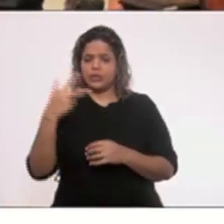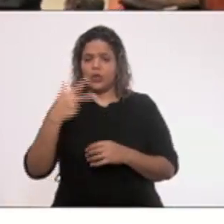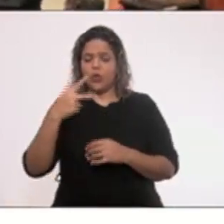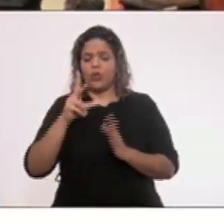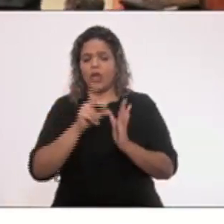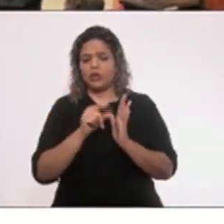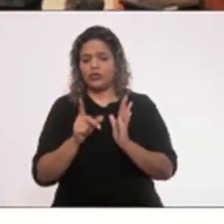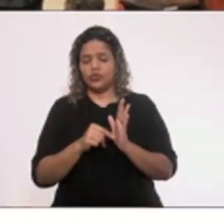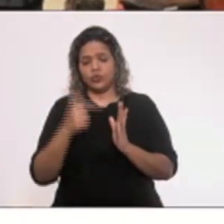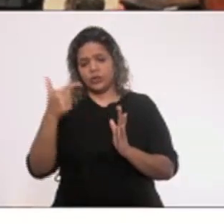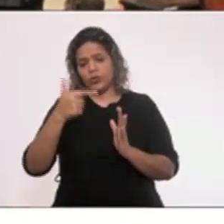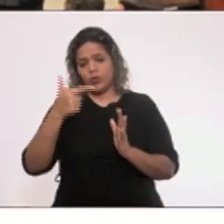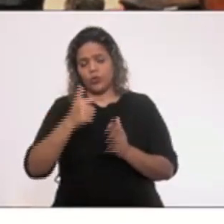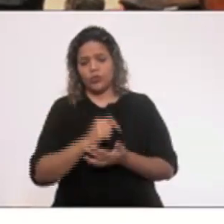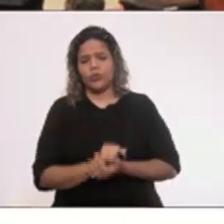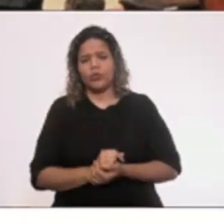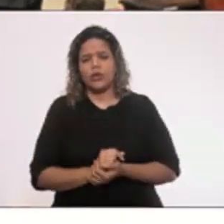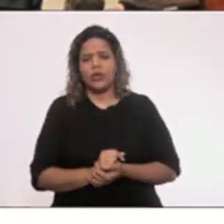2º.